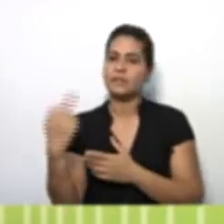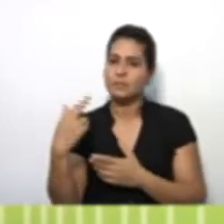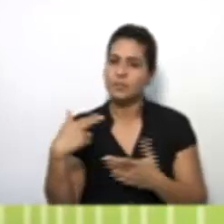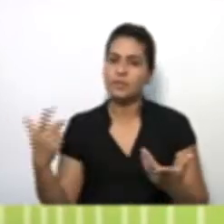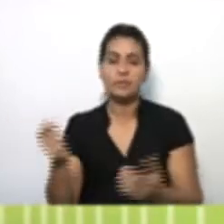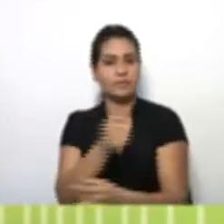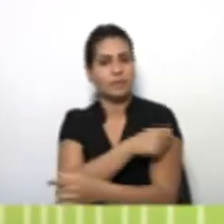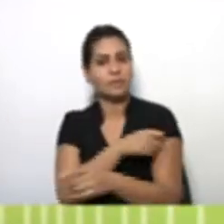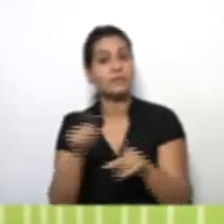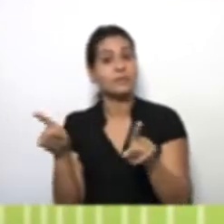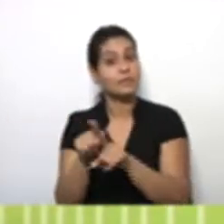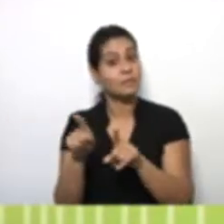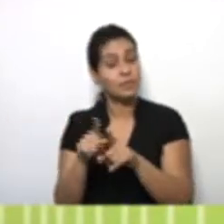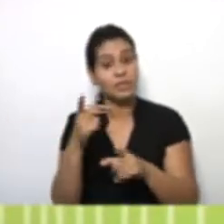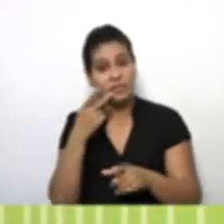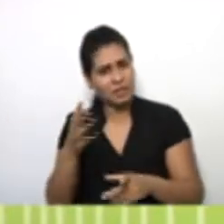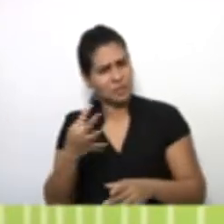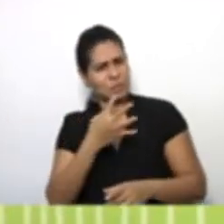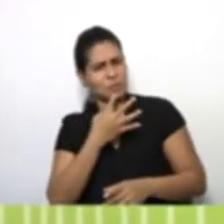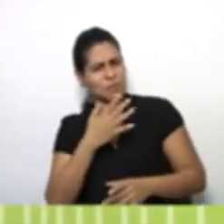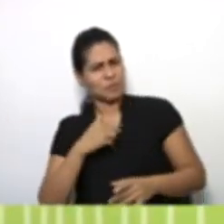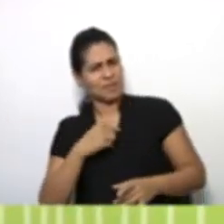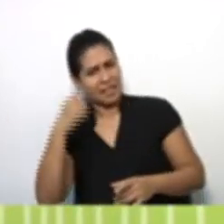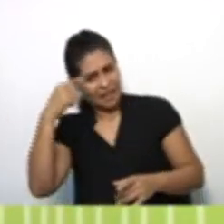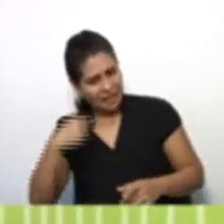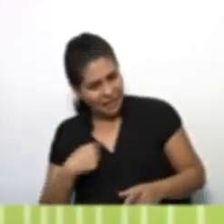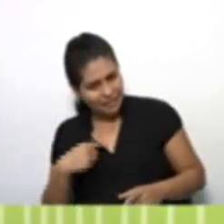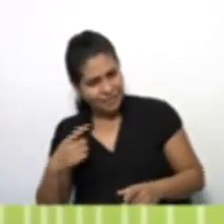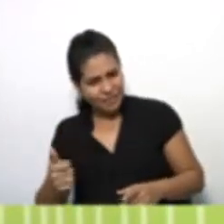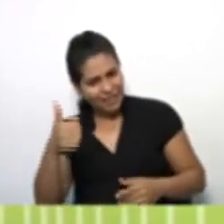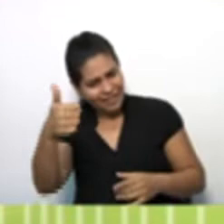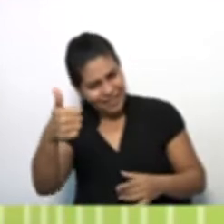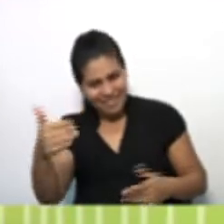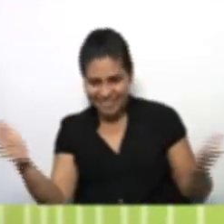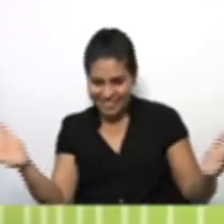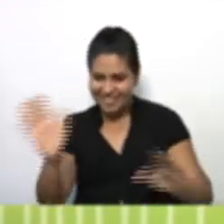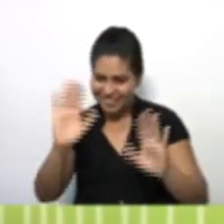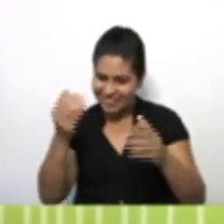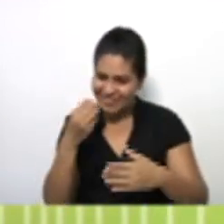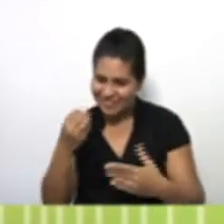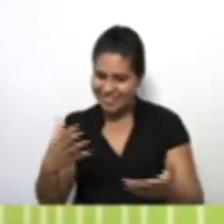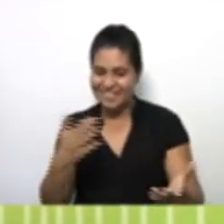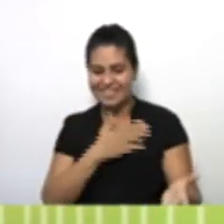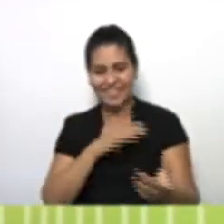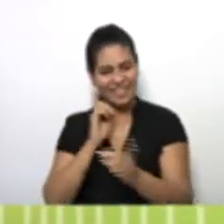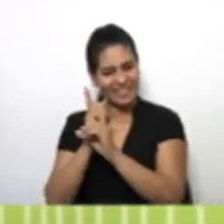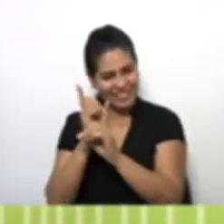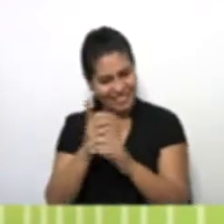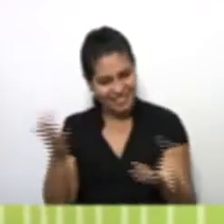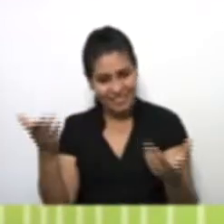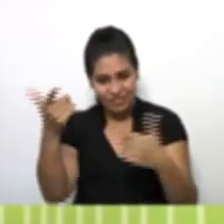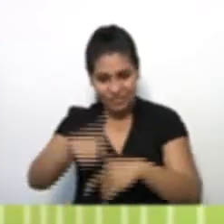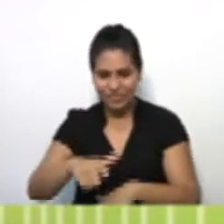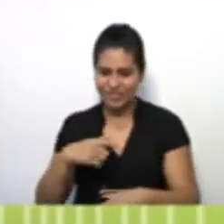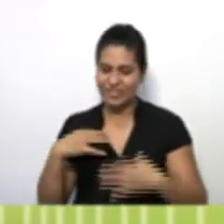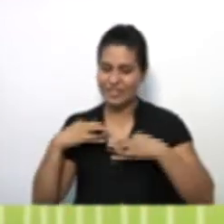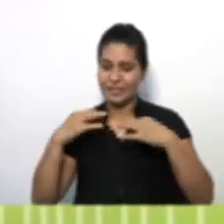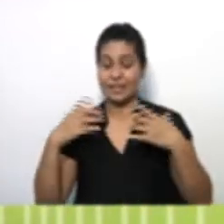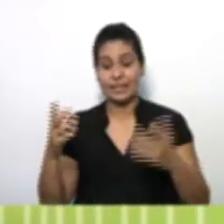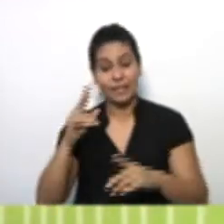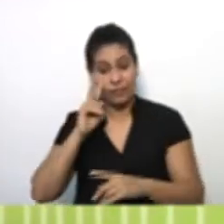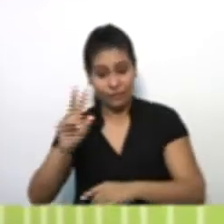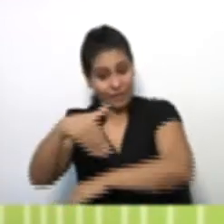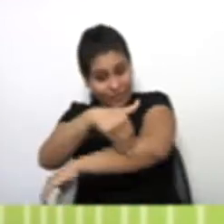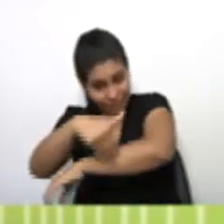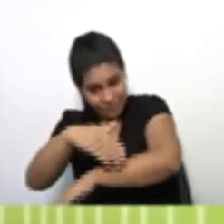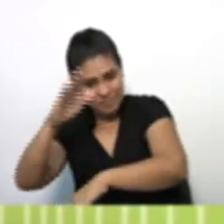dos alunos. Teve aluno até que disse que já me conhece aí, meu Deus, ó. Grande alô aí, prazer revê-lo também, né? Estou sempre à sua disposição, tá? Se me ver na